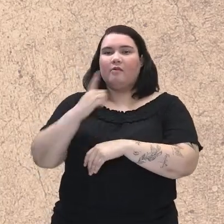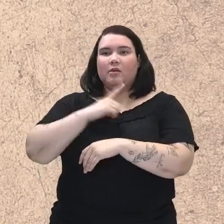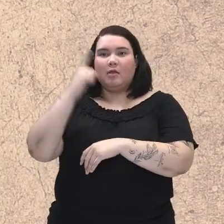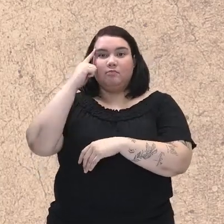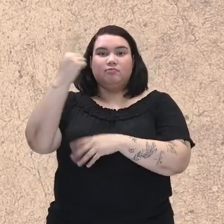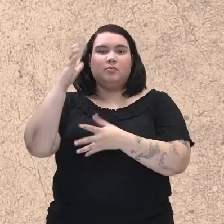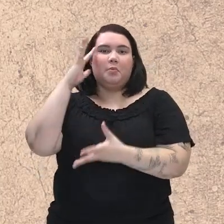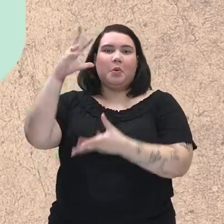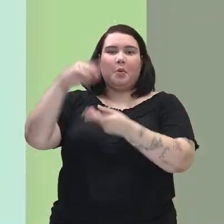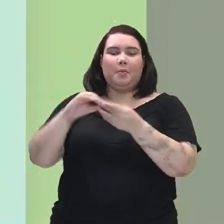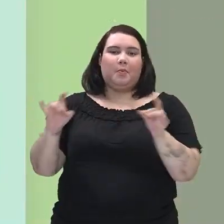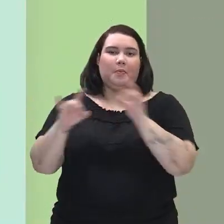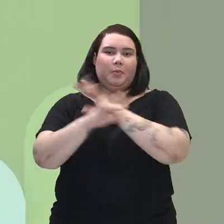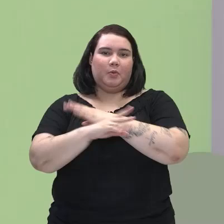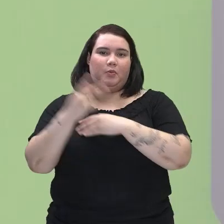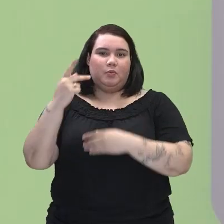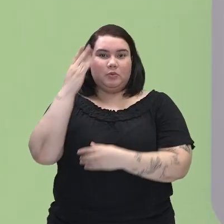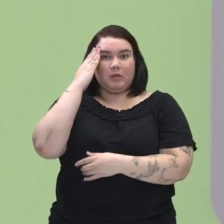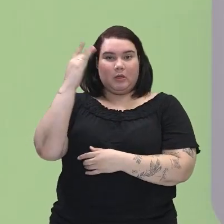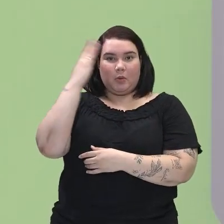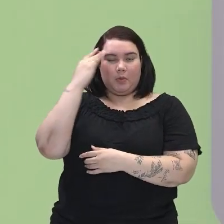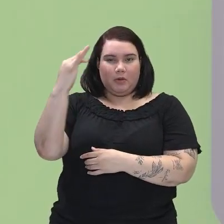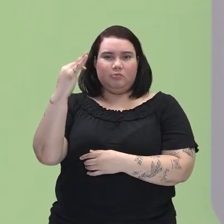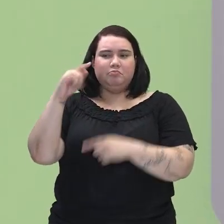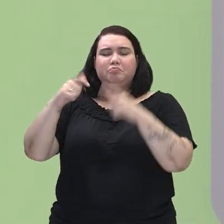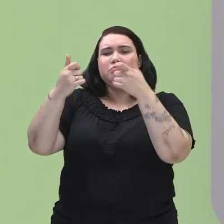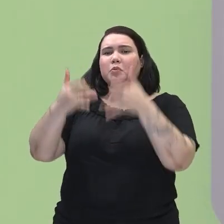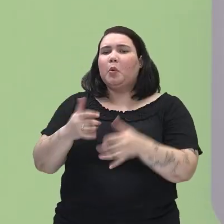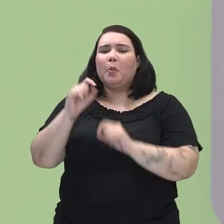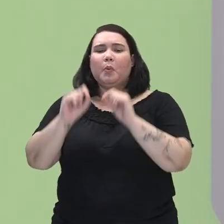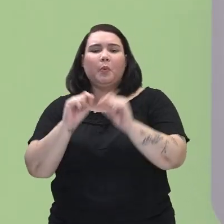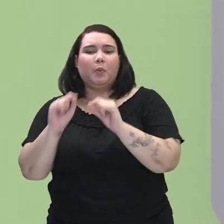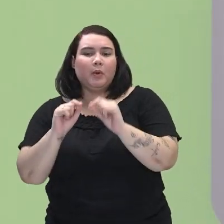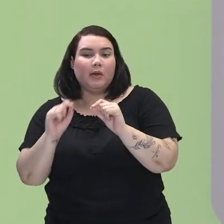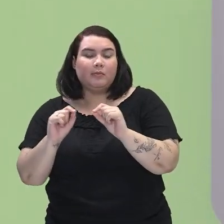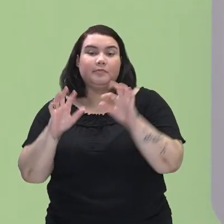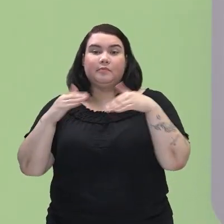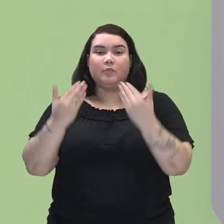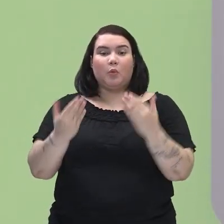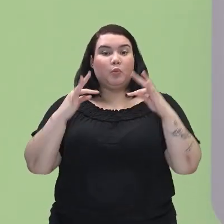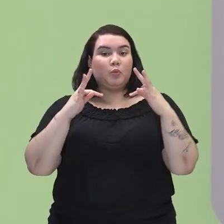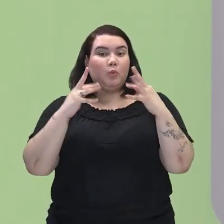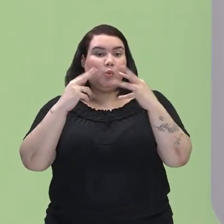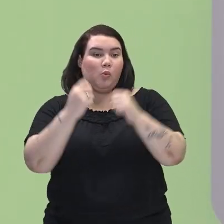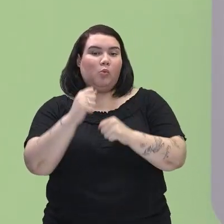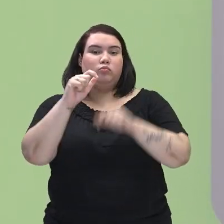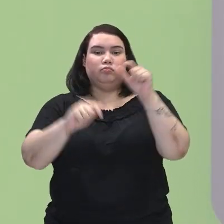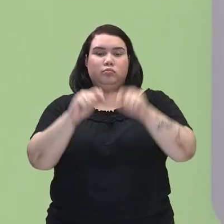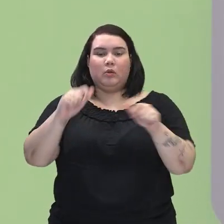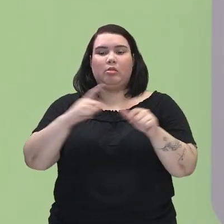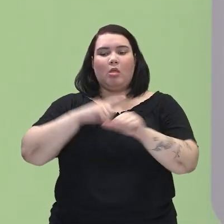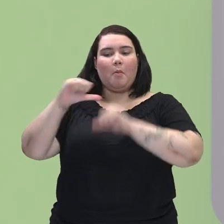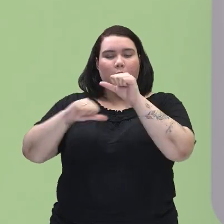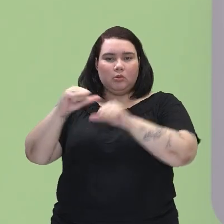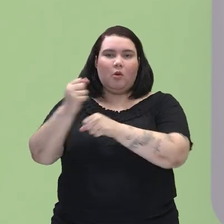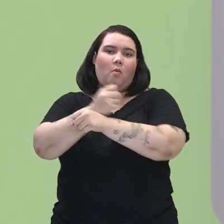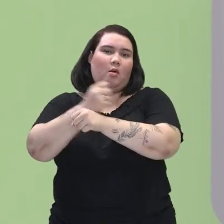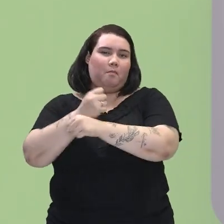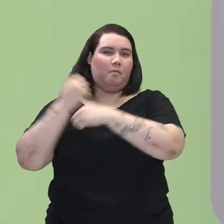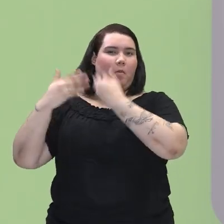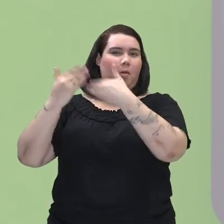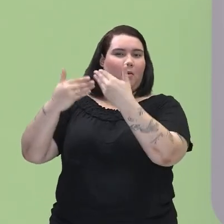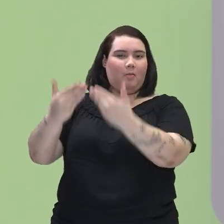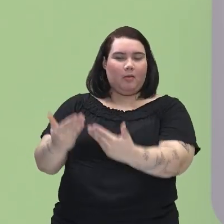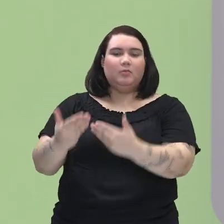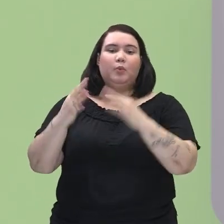sua teoria da evolução. E o que diz a teoria da evolução? Que todos os organismos sofrem mudanças ao longo do tempo e